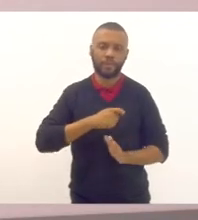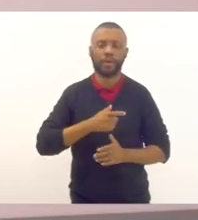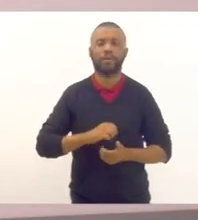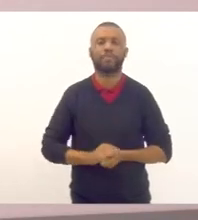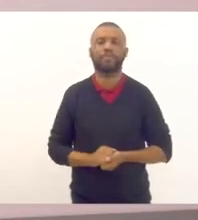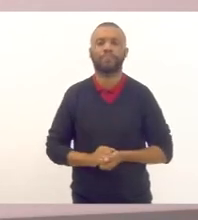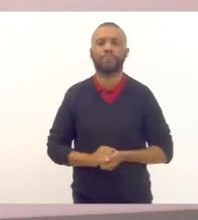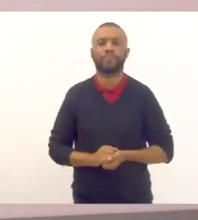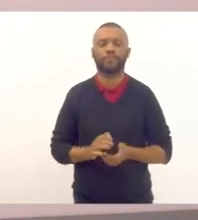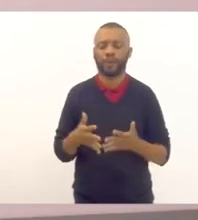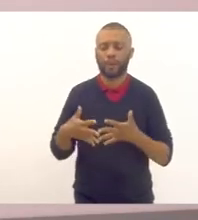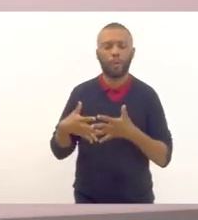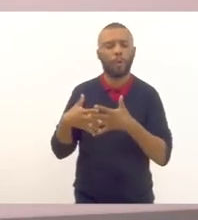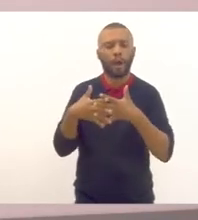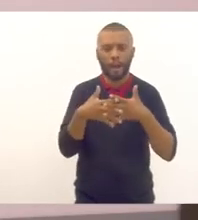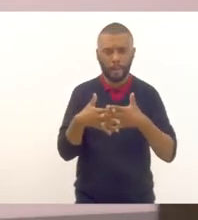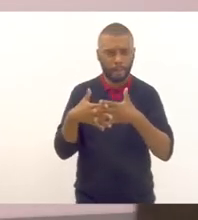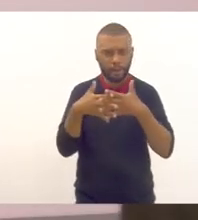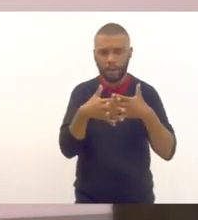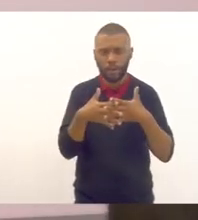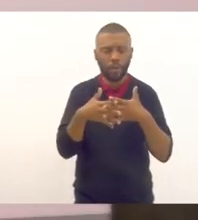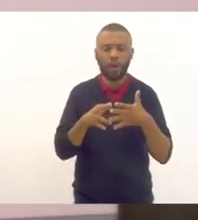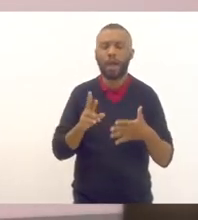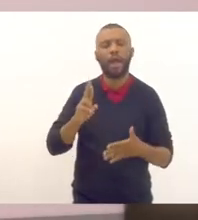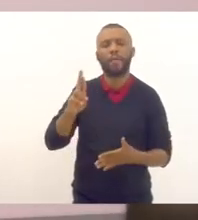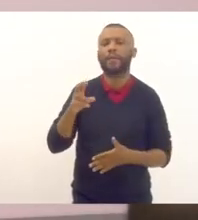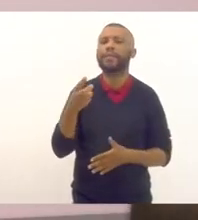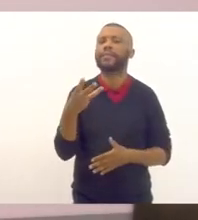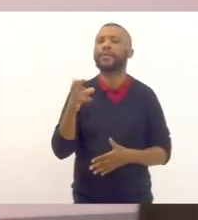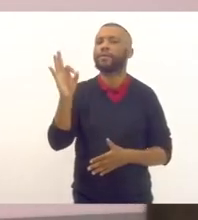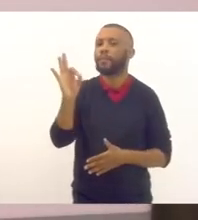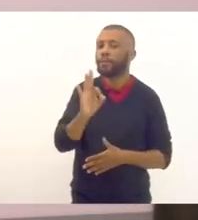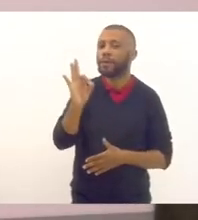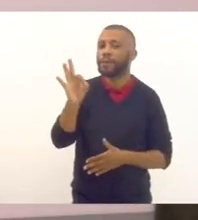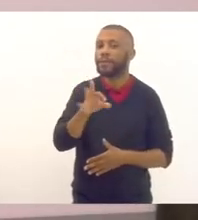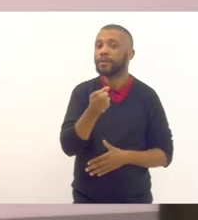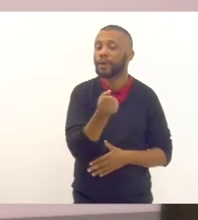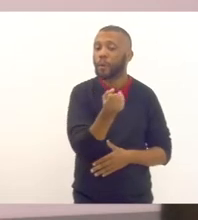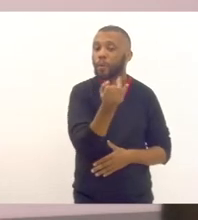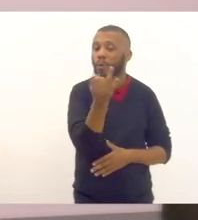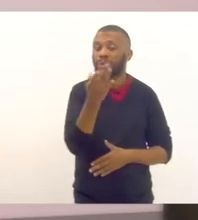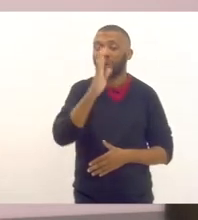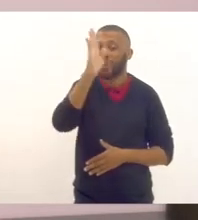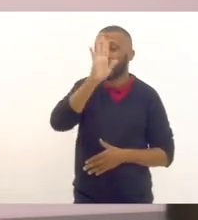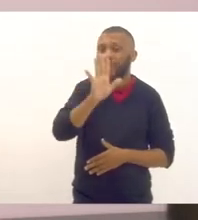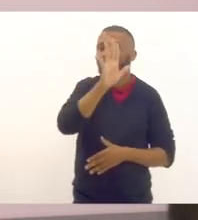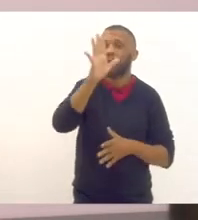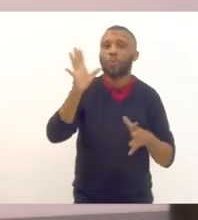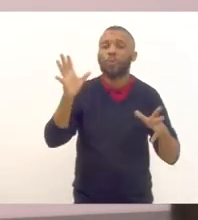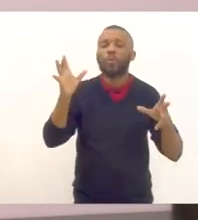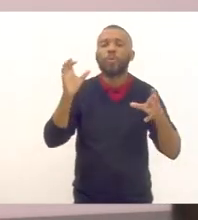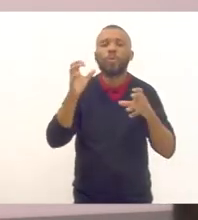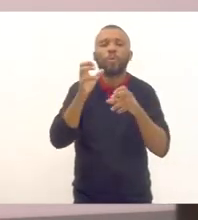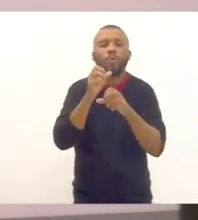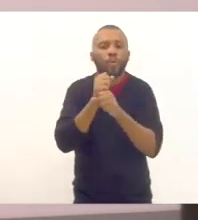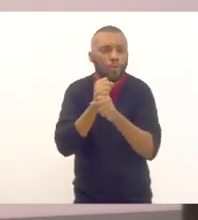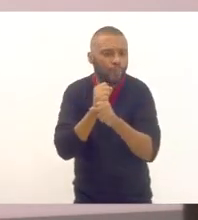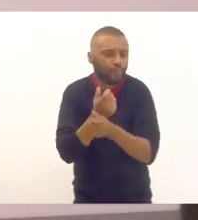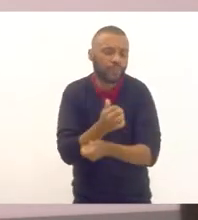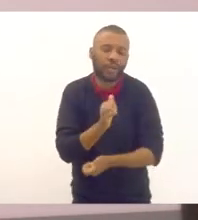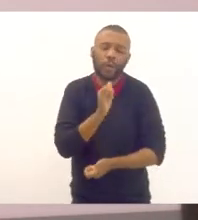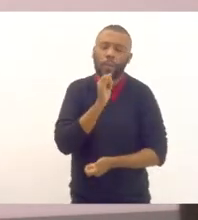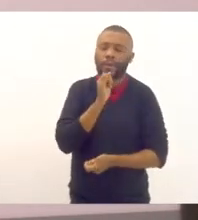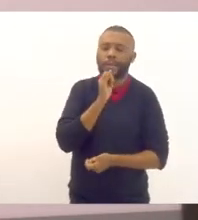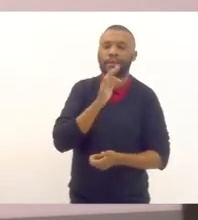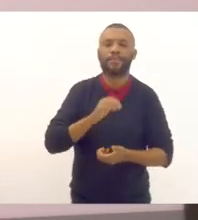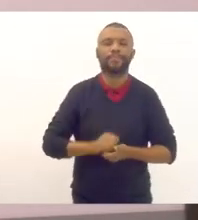O caminhão, ele representa 3% de toda a frota brasileira. Então, quando você coloca